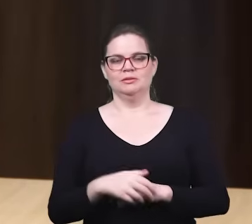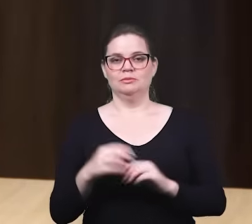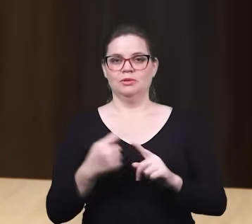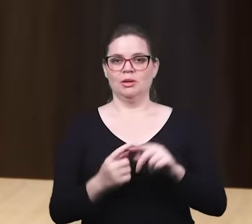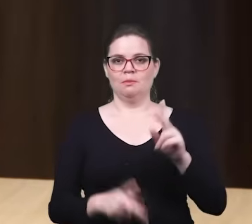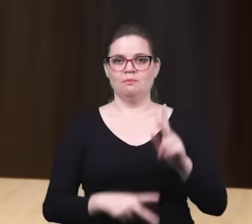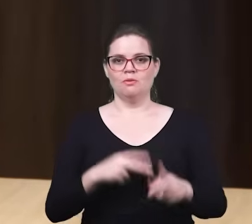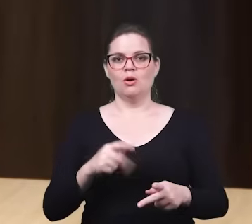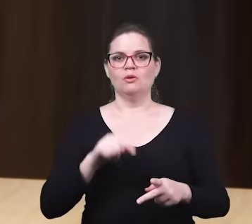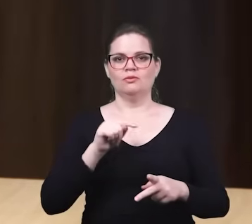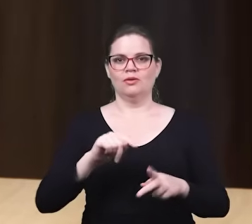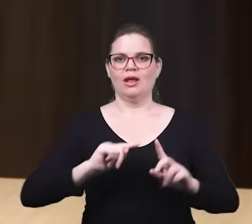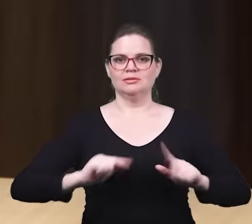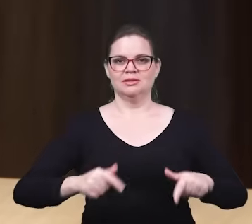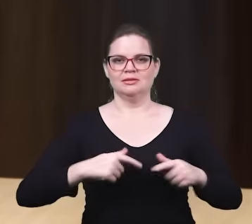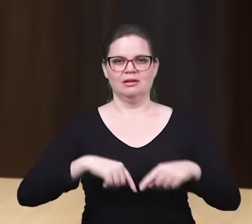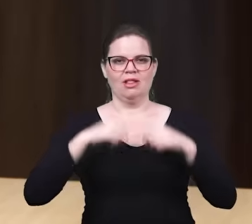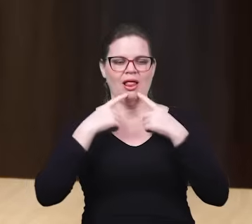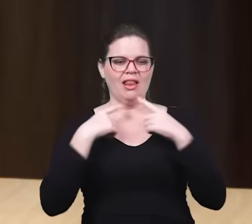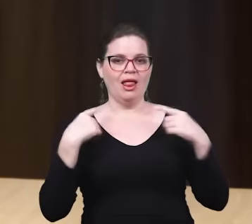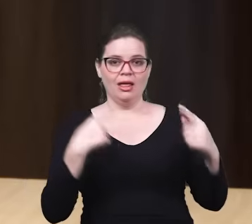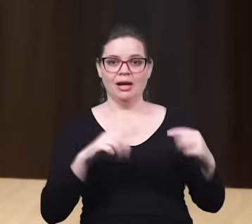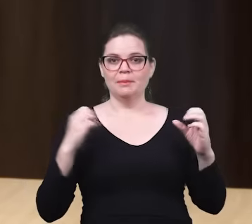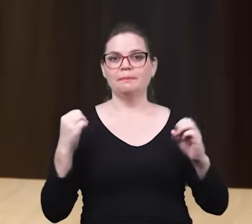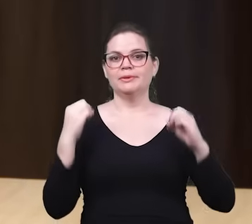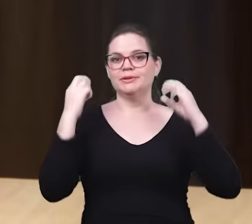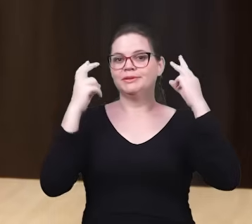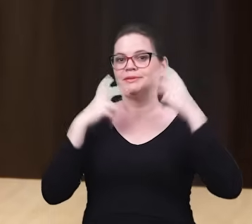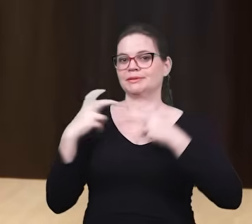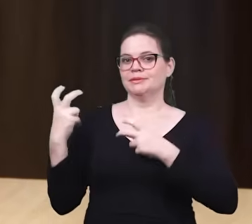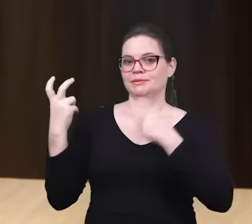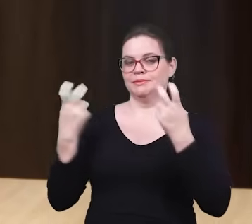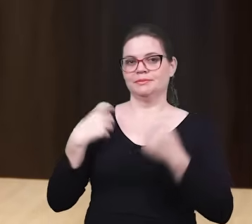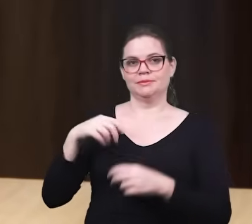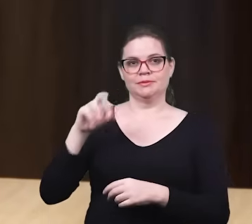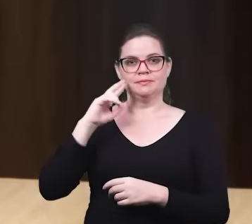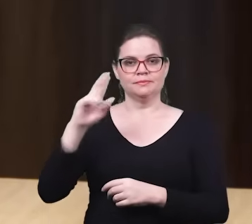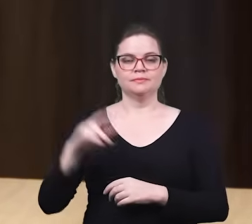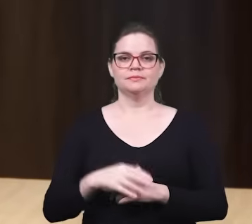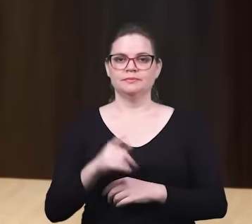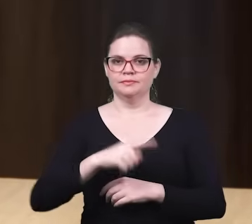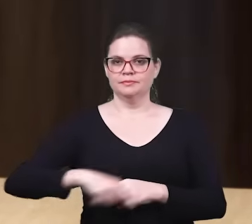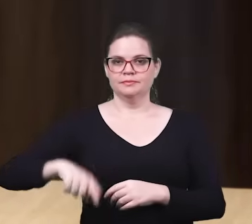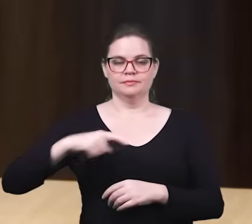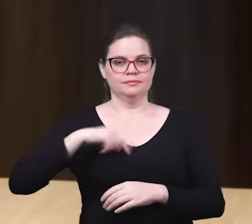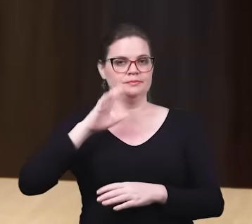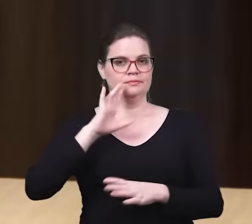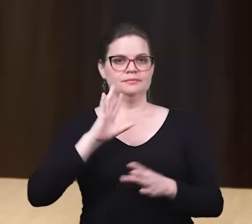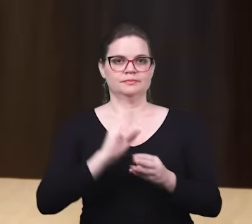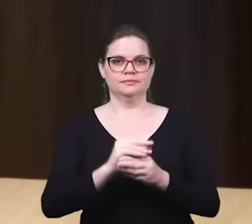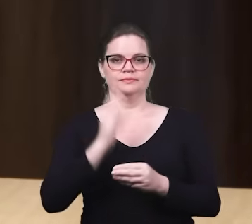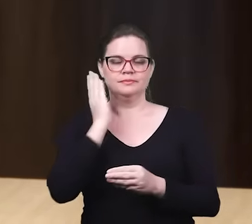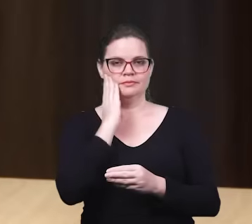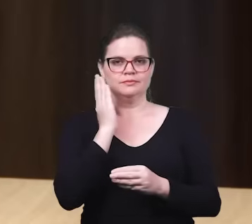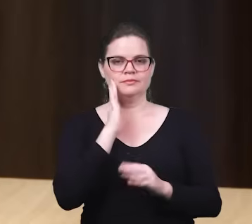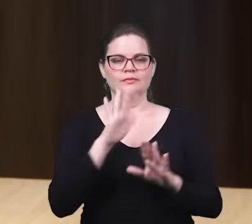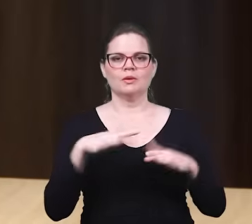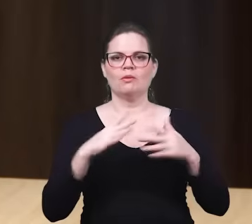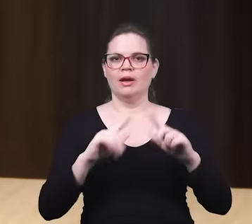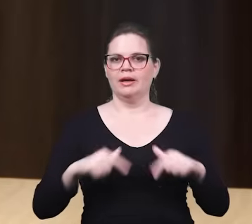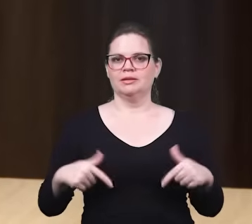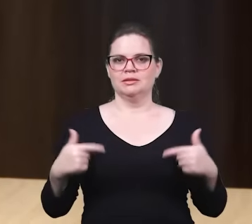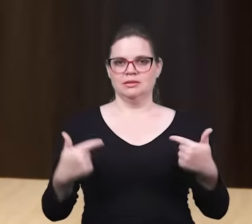povo de Israel estava murmurando, ele clamou ao Senhor. E para nós aplicarmos a palavra de Deus na nossa vida, até